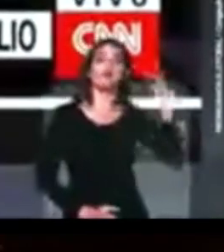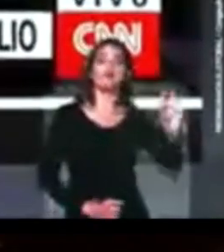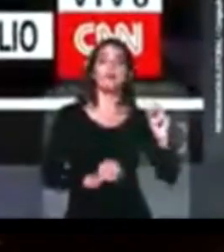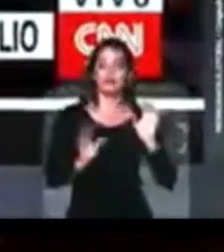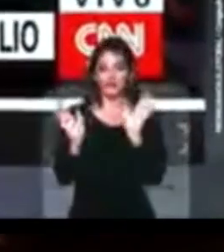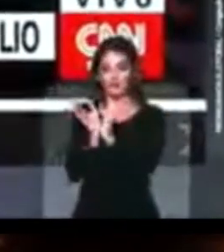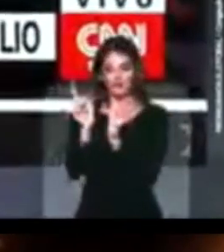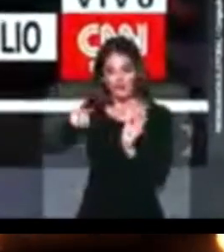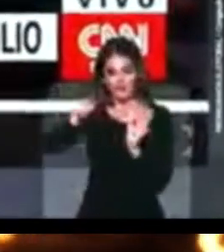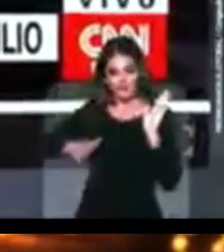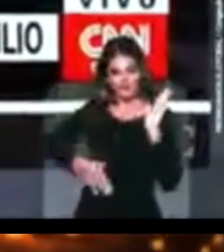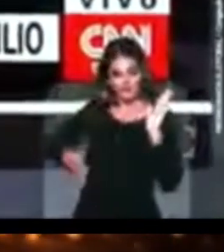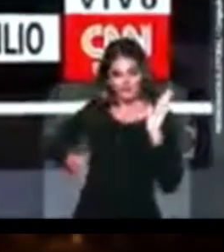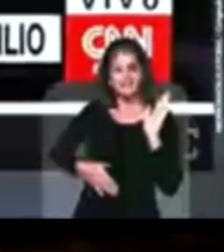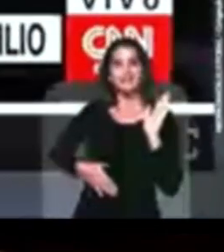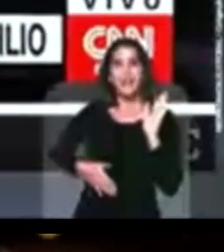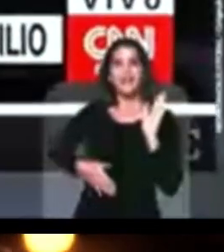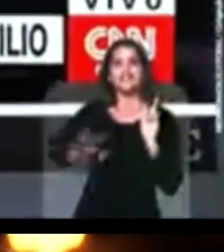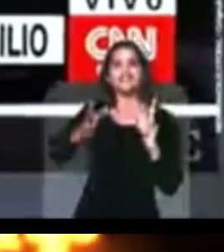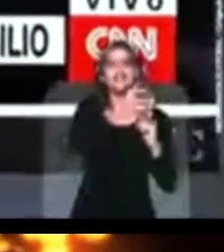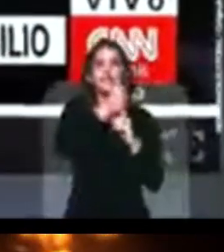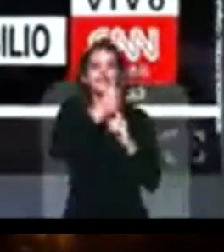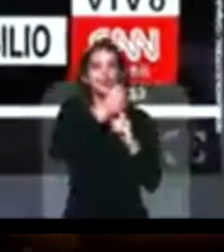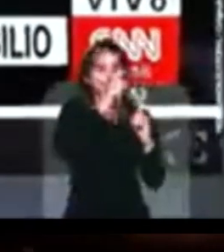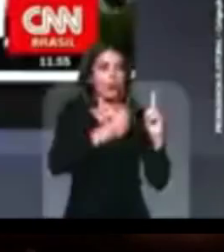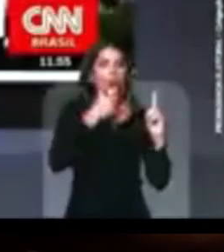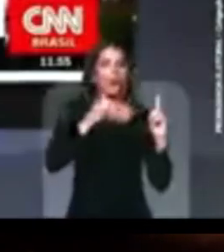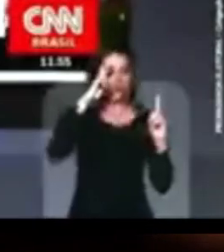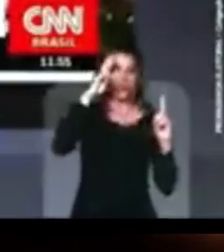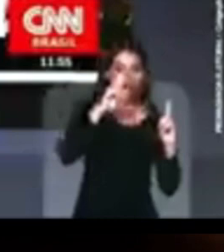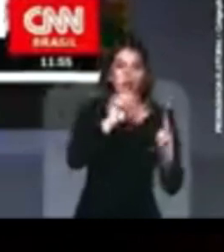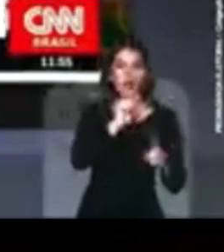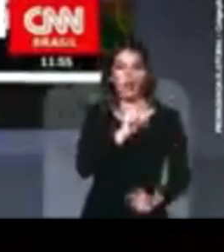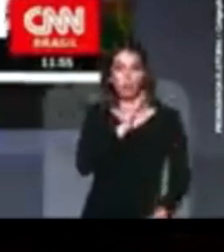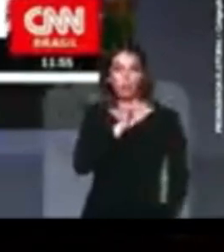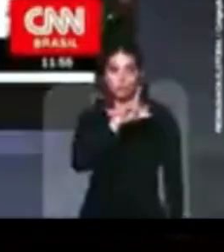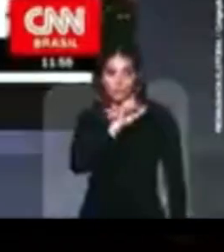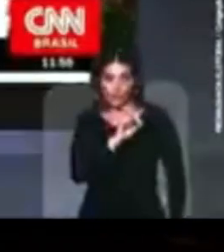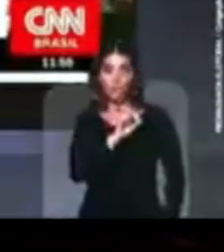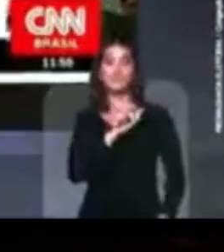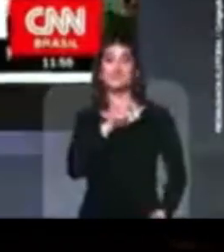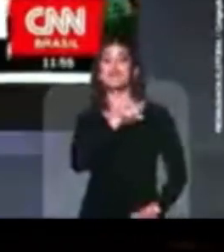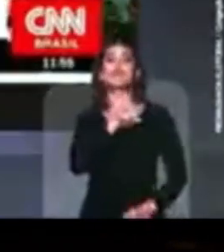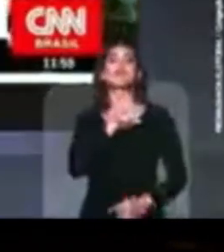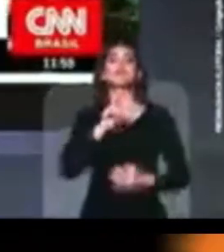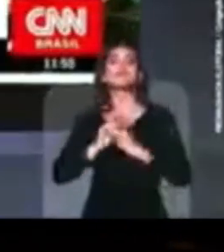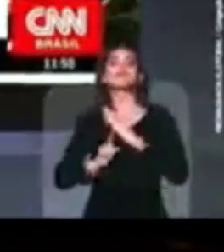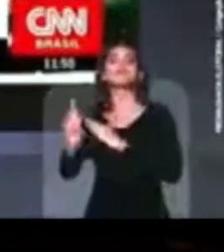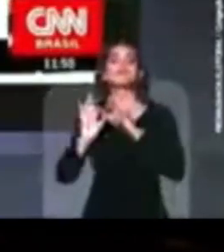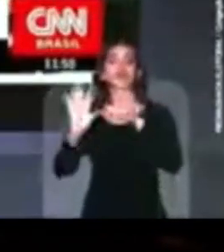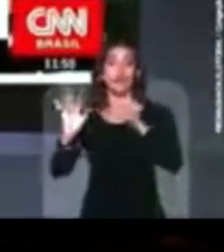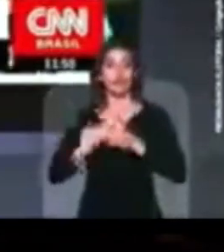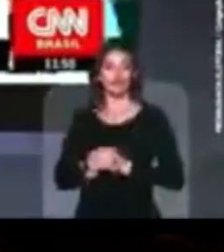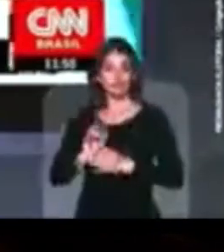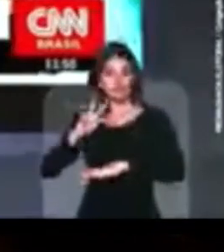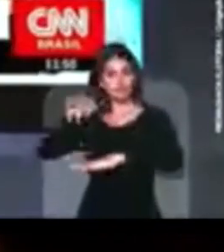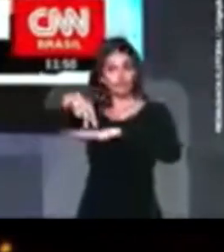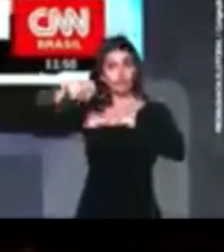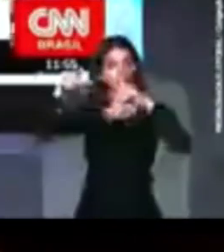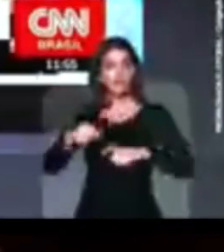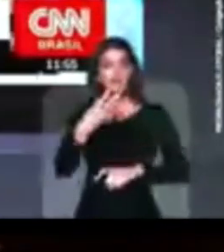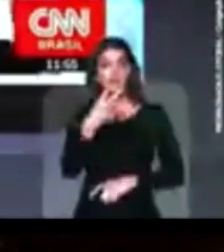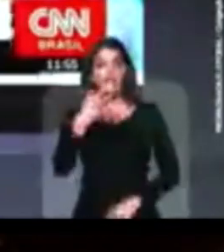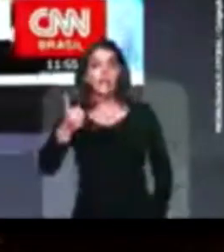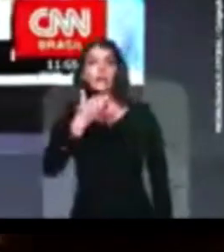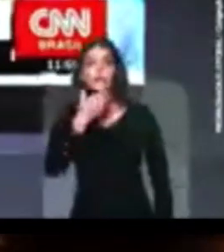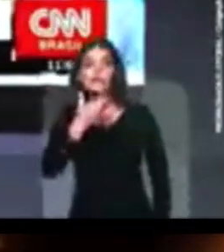libertar os sequestradores do empresário Abílio Diniz da prisão. Eu fui na cadeia dia 31 de dezembro conversar